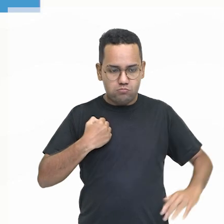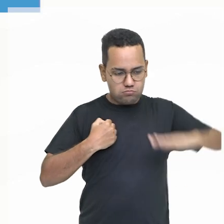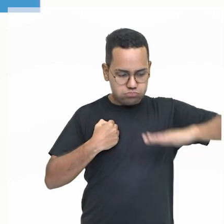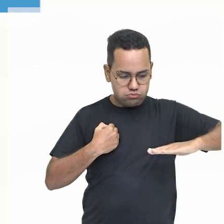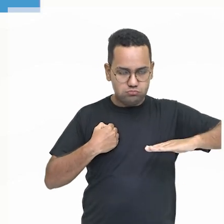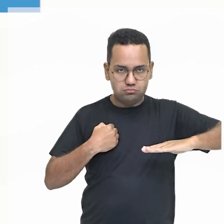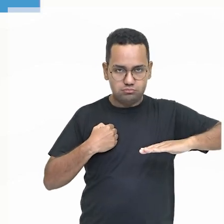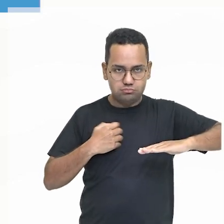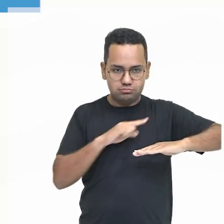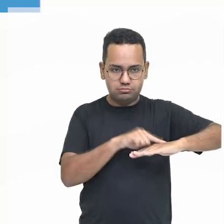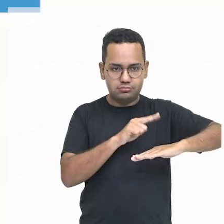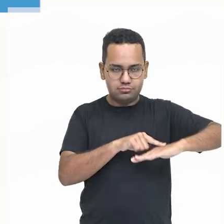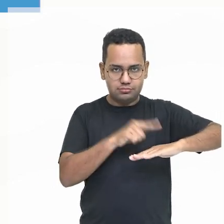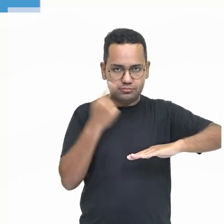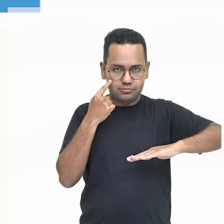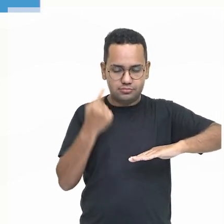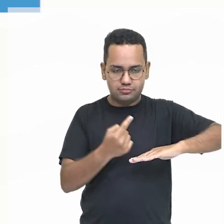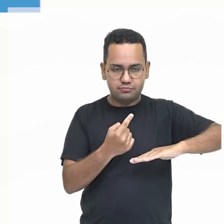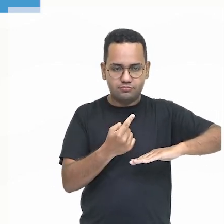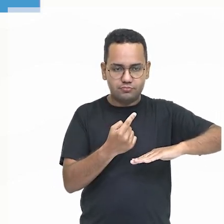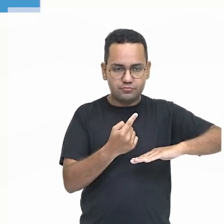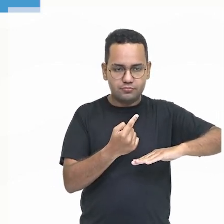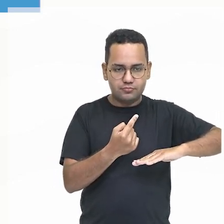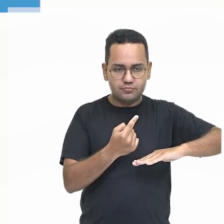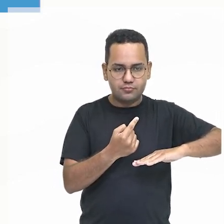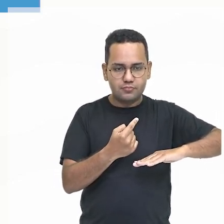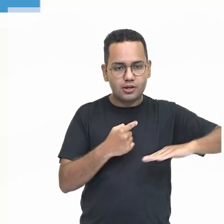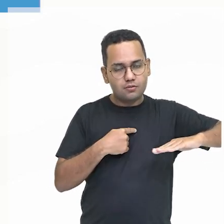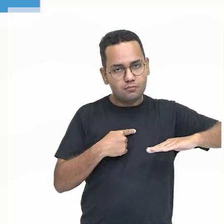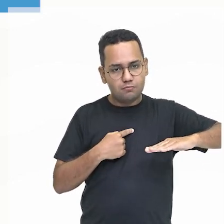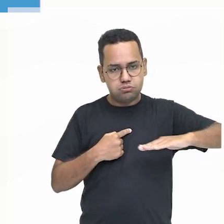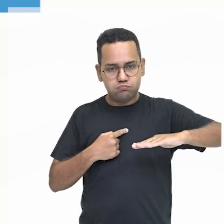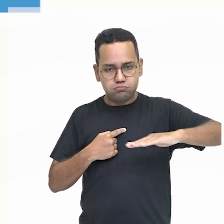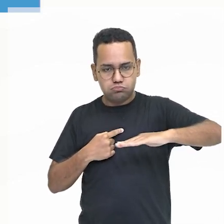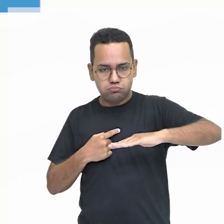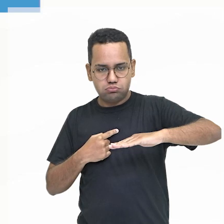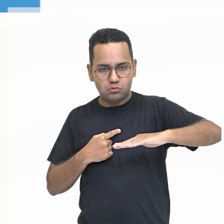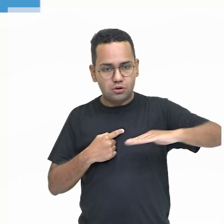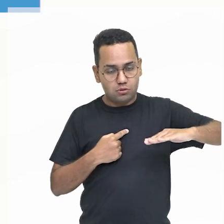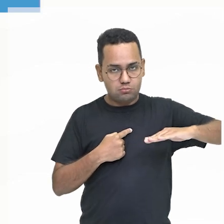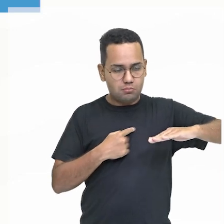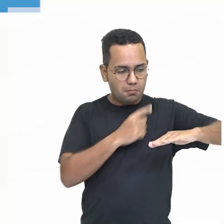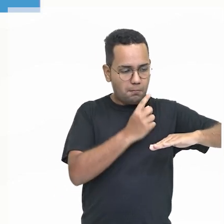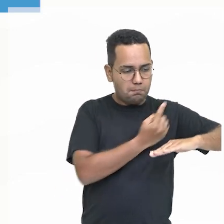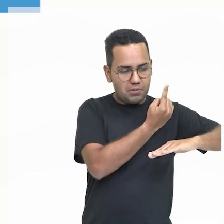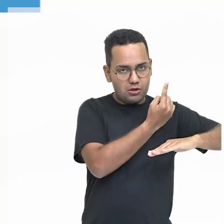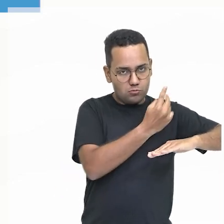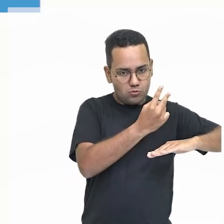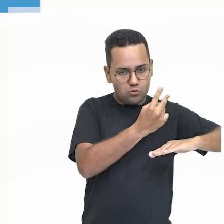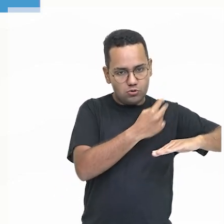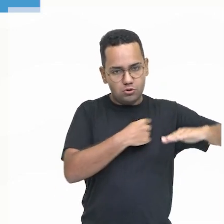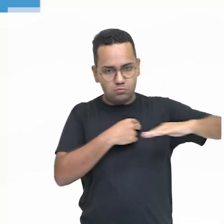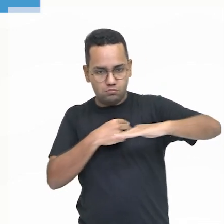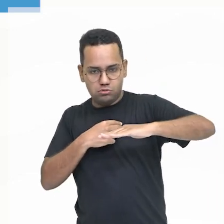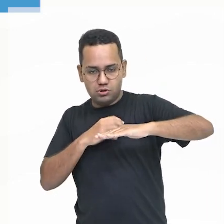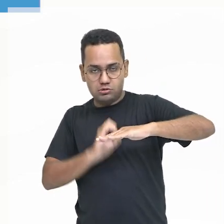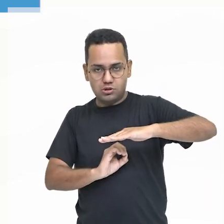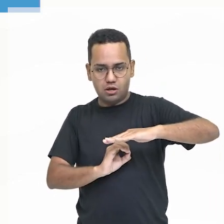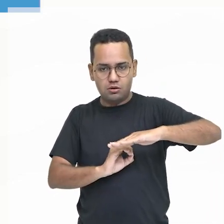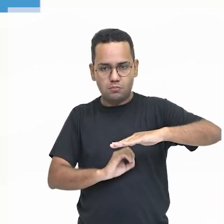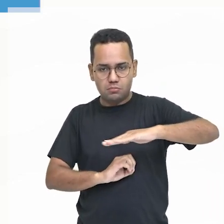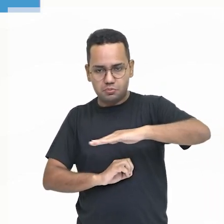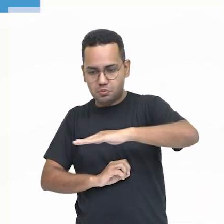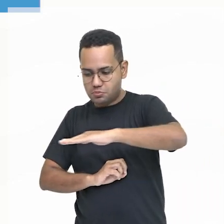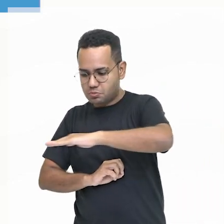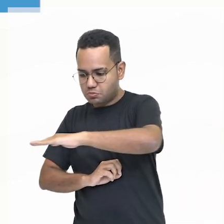nessa trajetória né primeiro ele ocupa aqui a posição -2 depois a posição zero depois a posição três e o que que vai